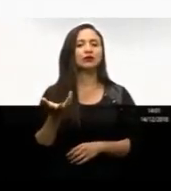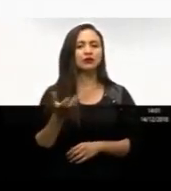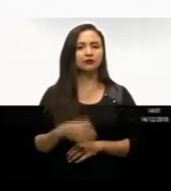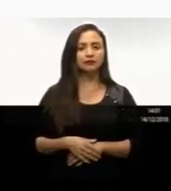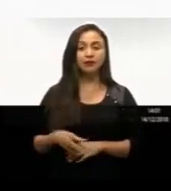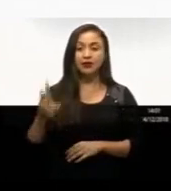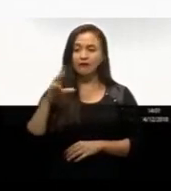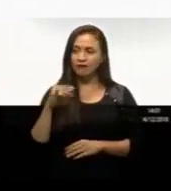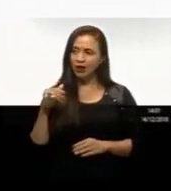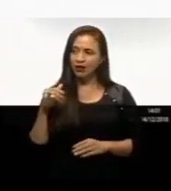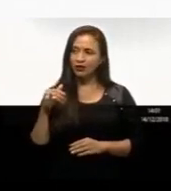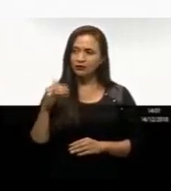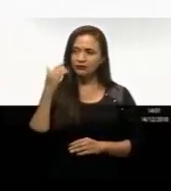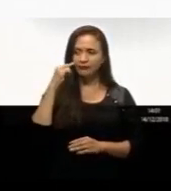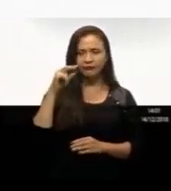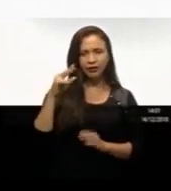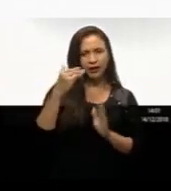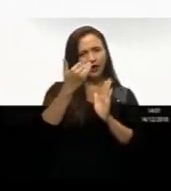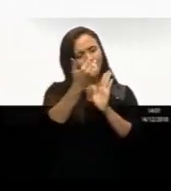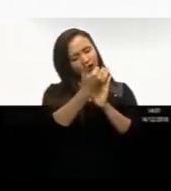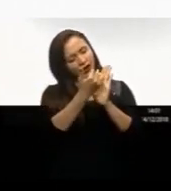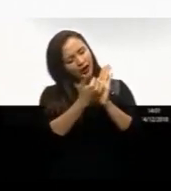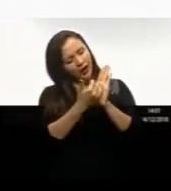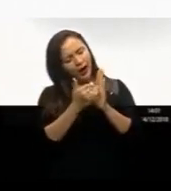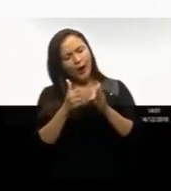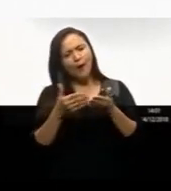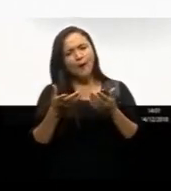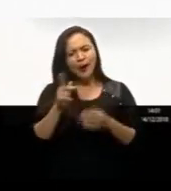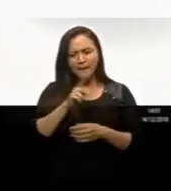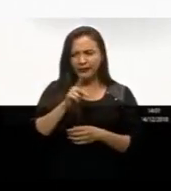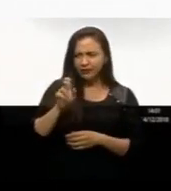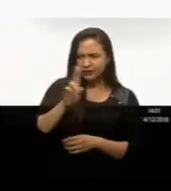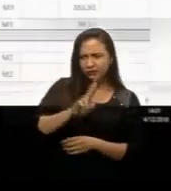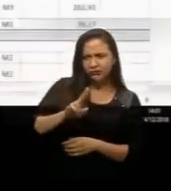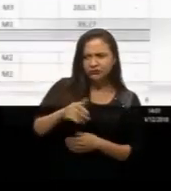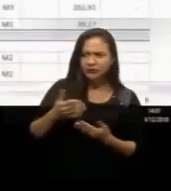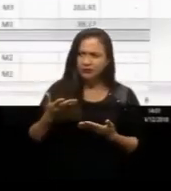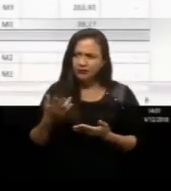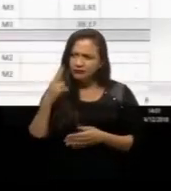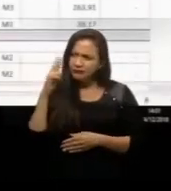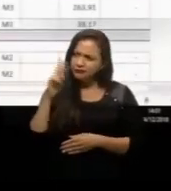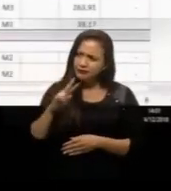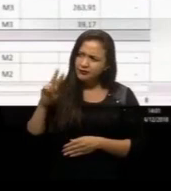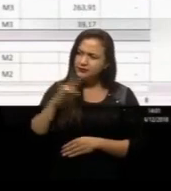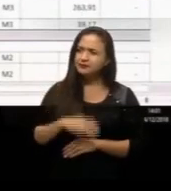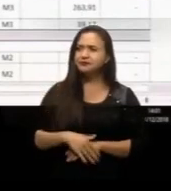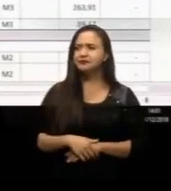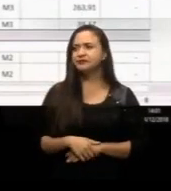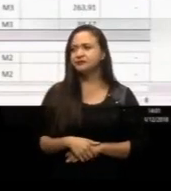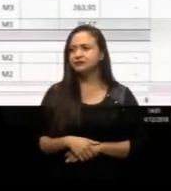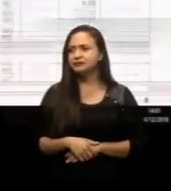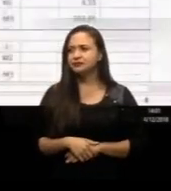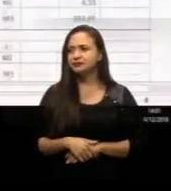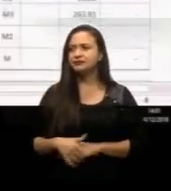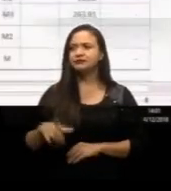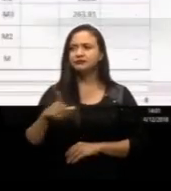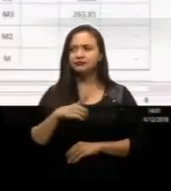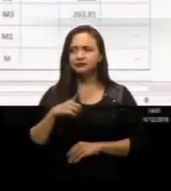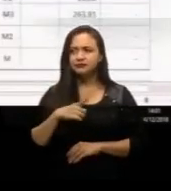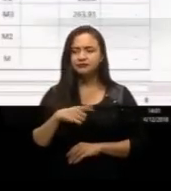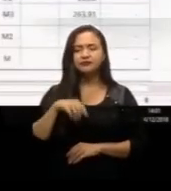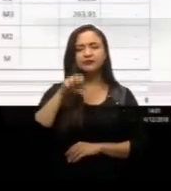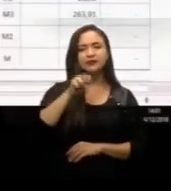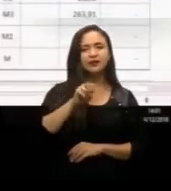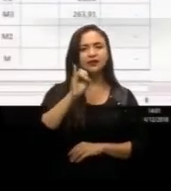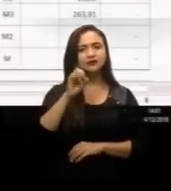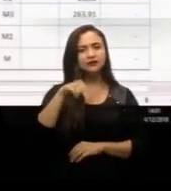aqui embaixo, qual que é que o professor está utilizando, vamos ver aqui. Então a gente está utilizando a